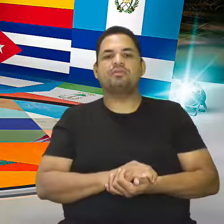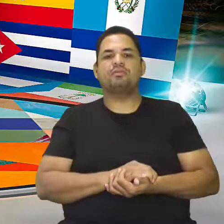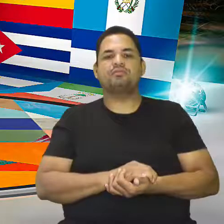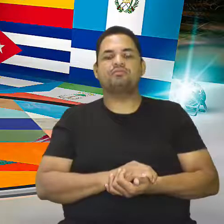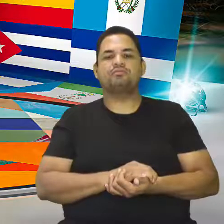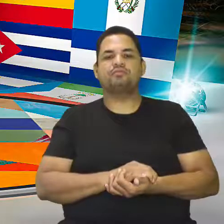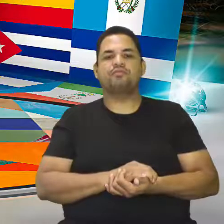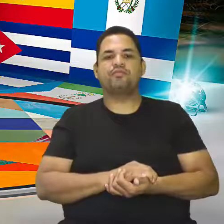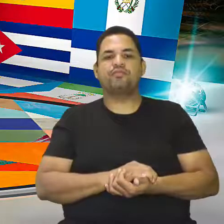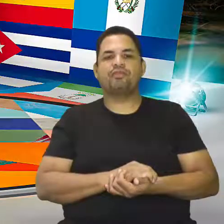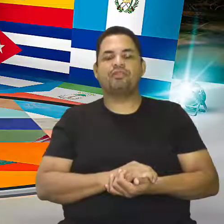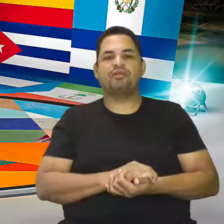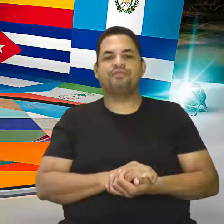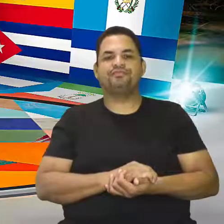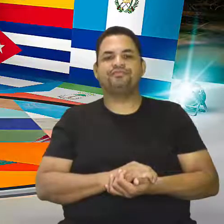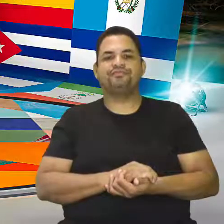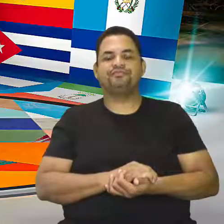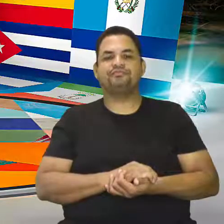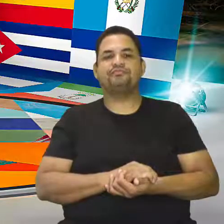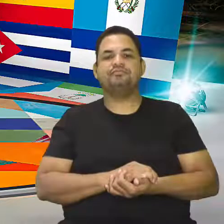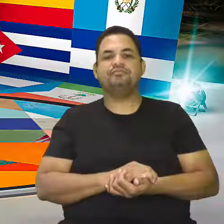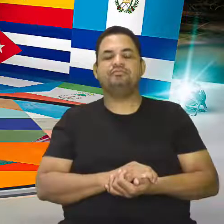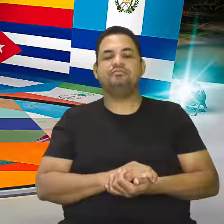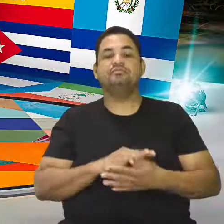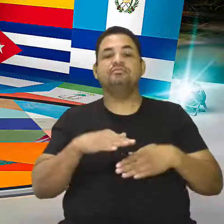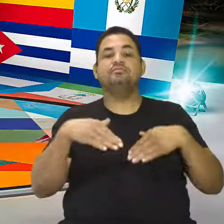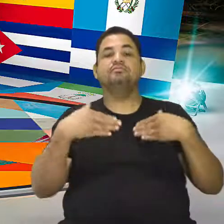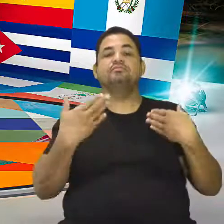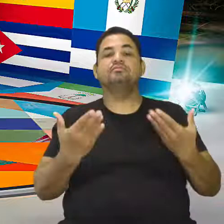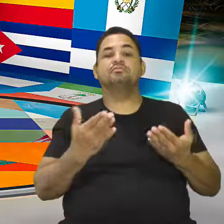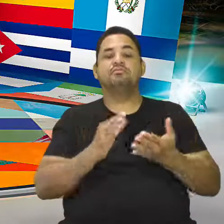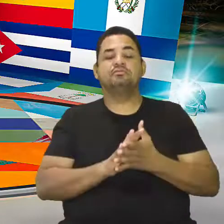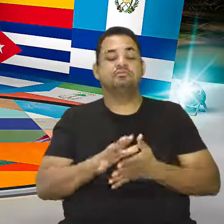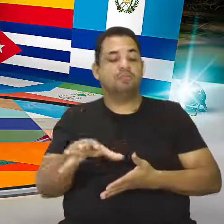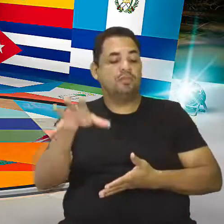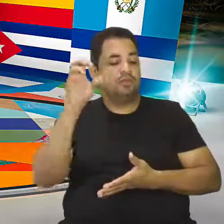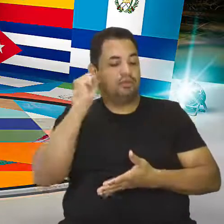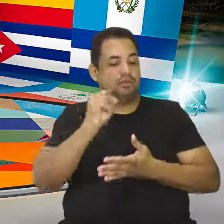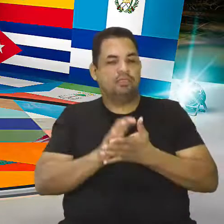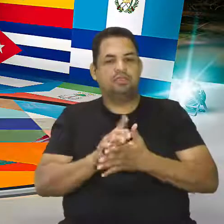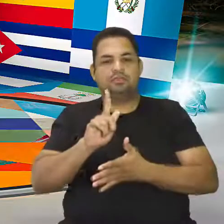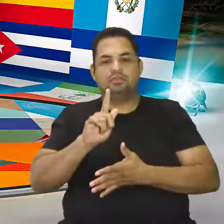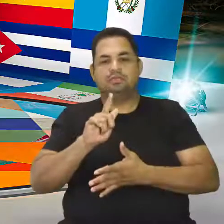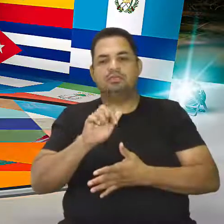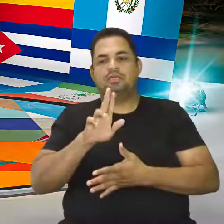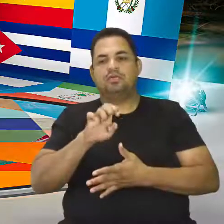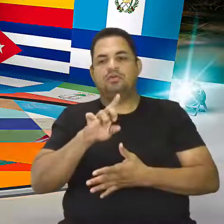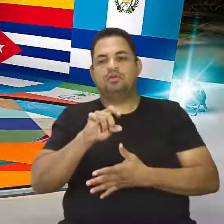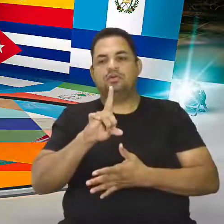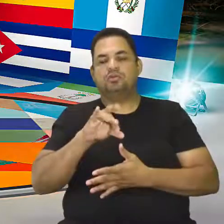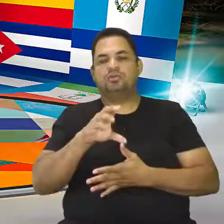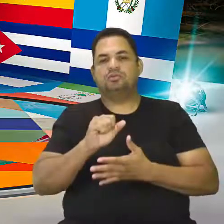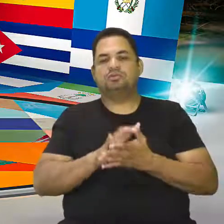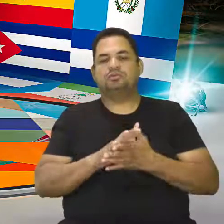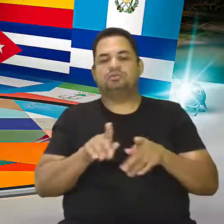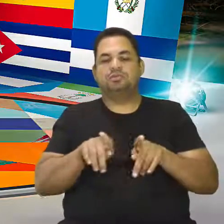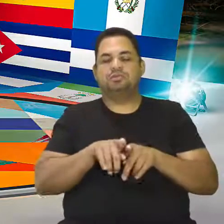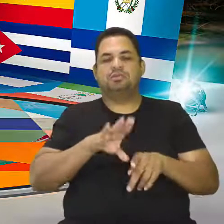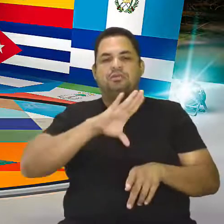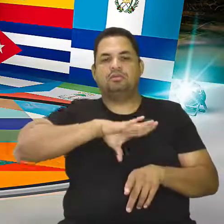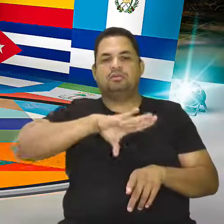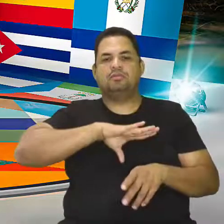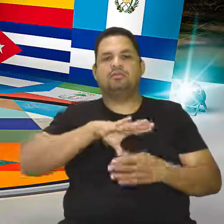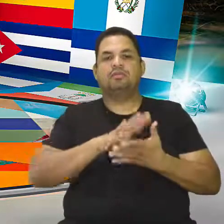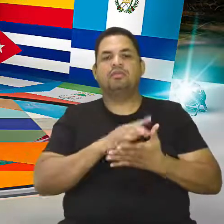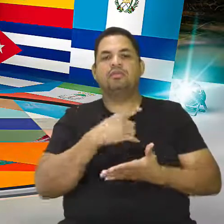está inserido. Então, quando você ouvir falar de gerúndio, assim como na língua portuguesa, o